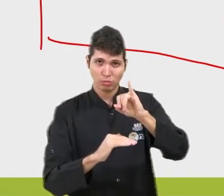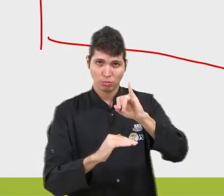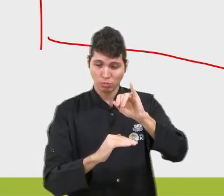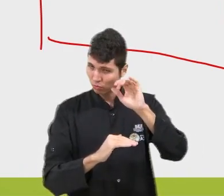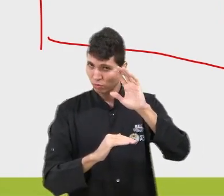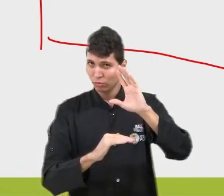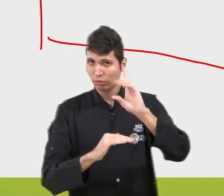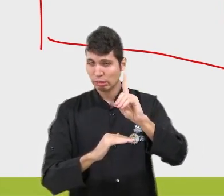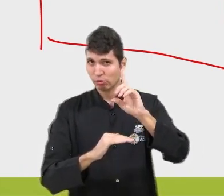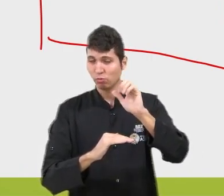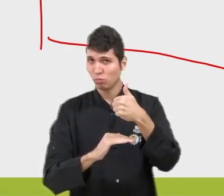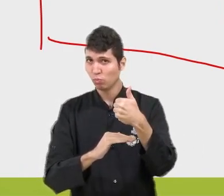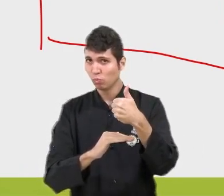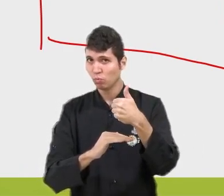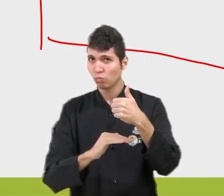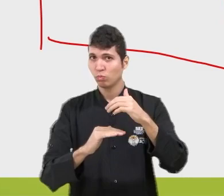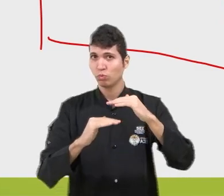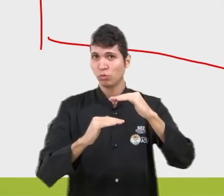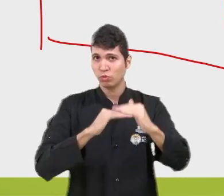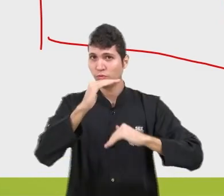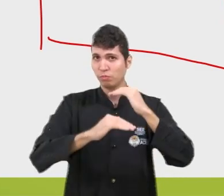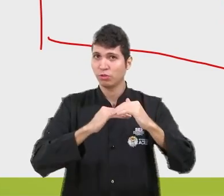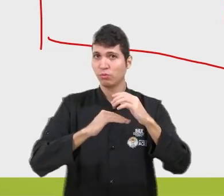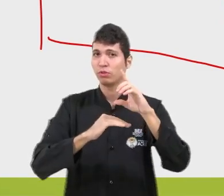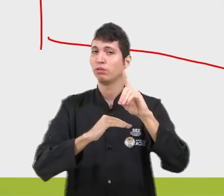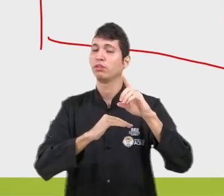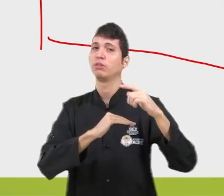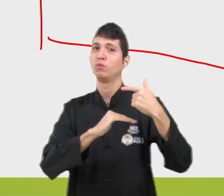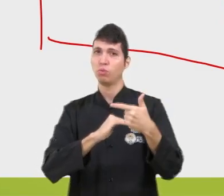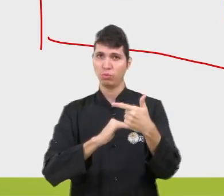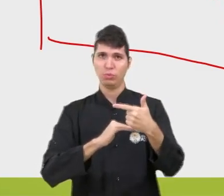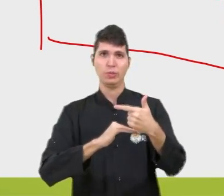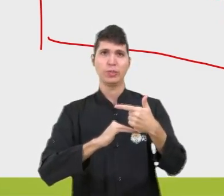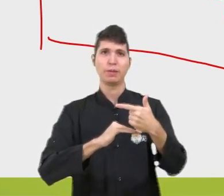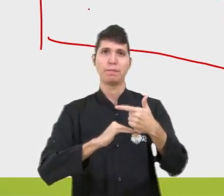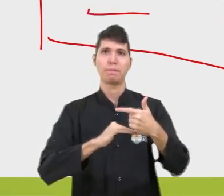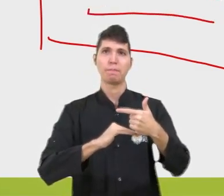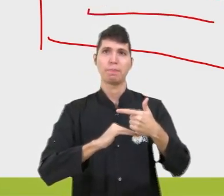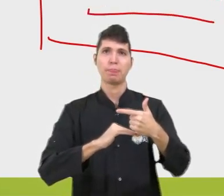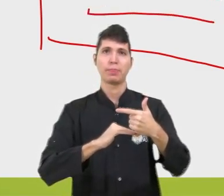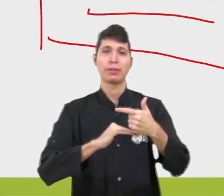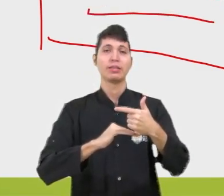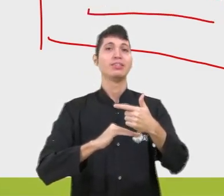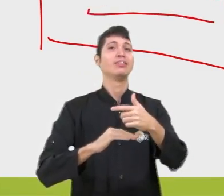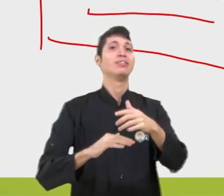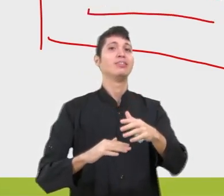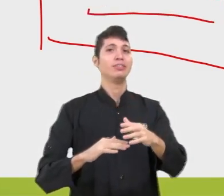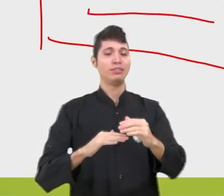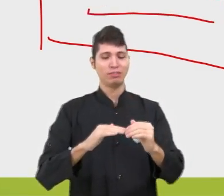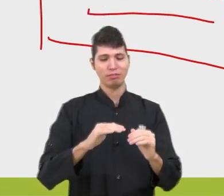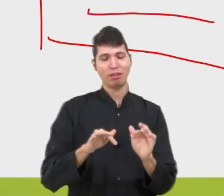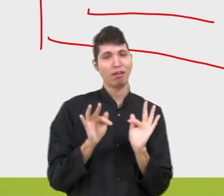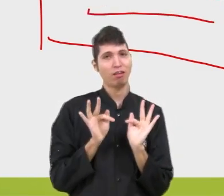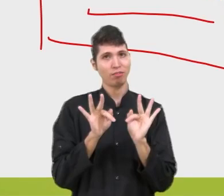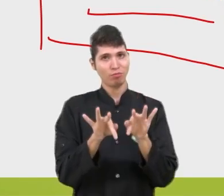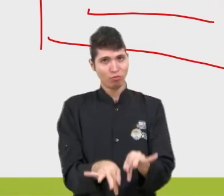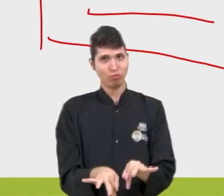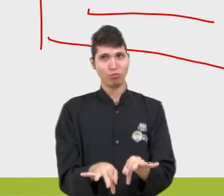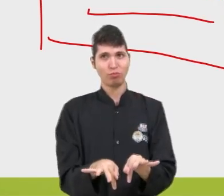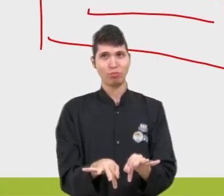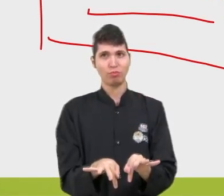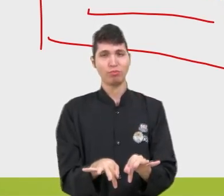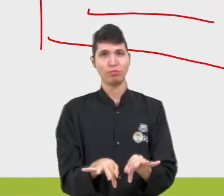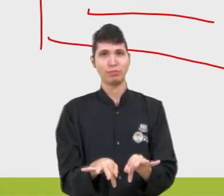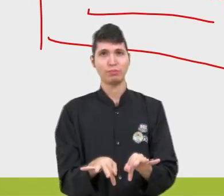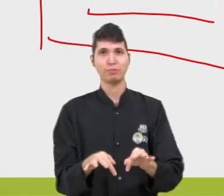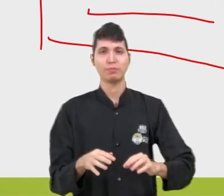Aí nós temos o D2 e nós temos aqui a conclusão. Se está